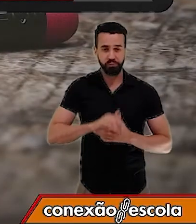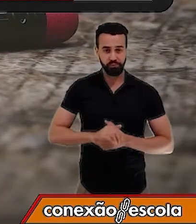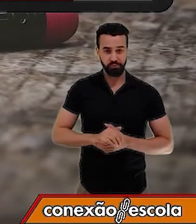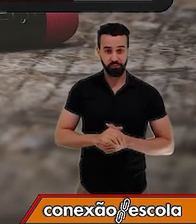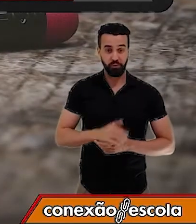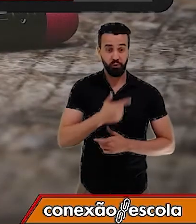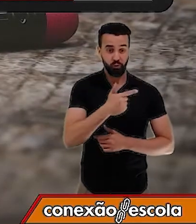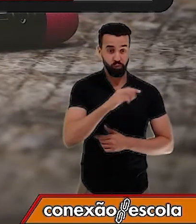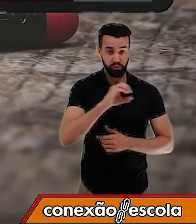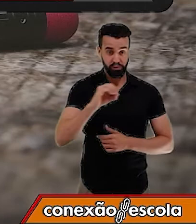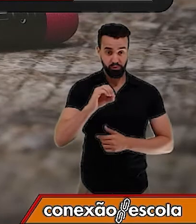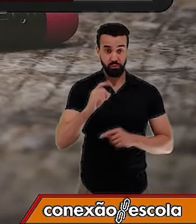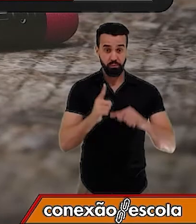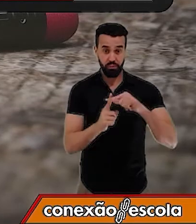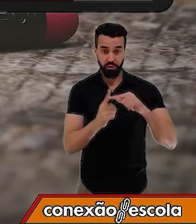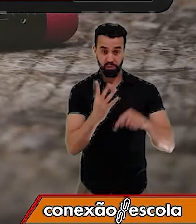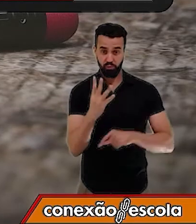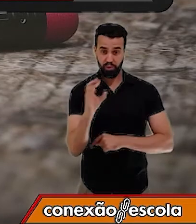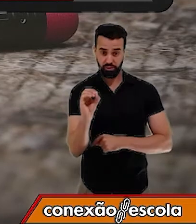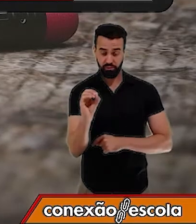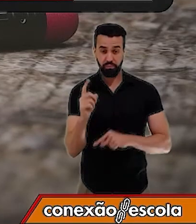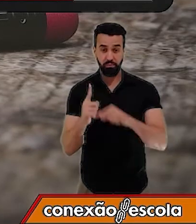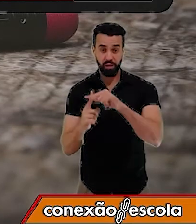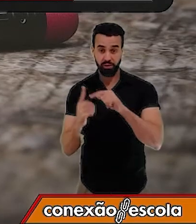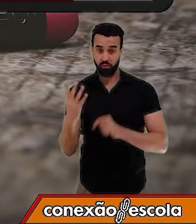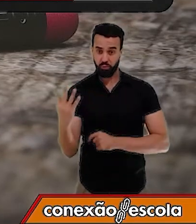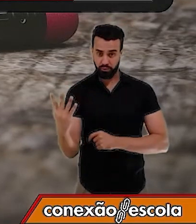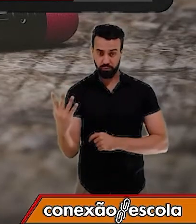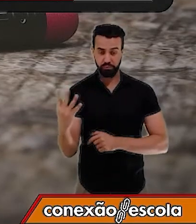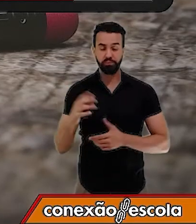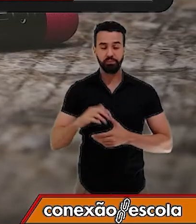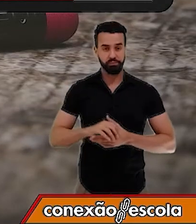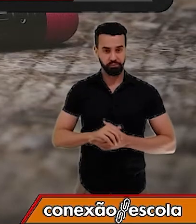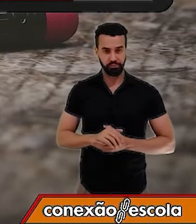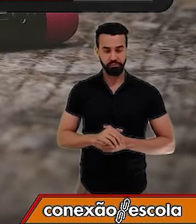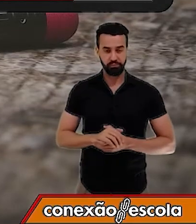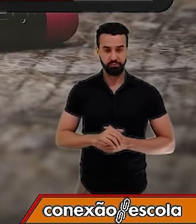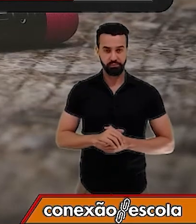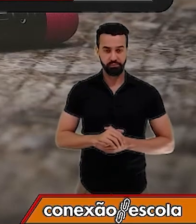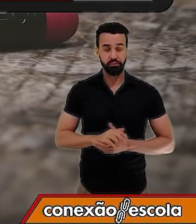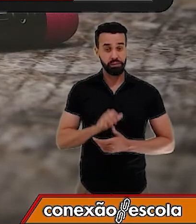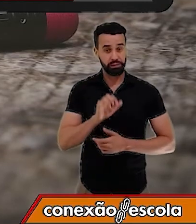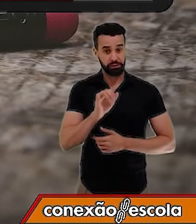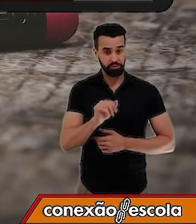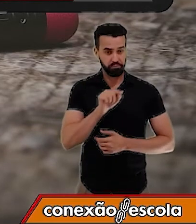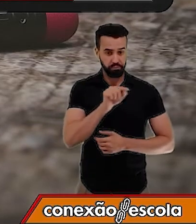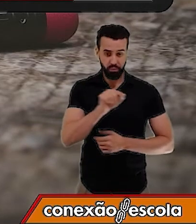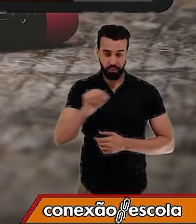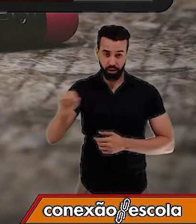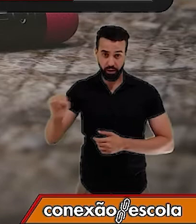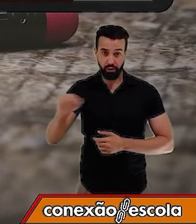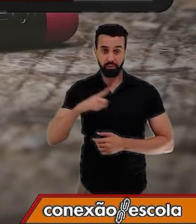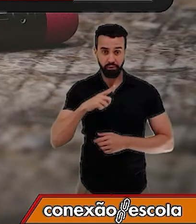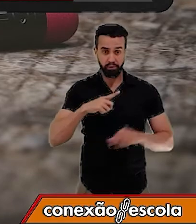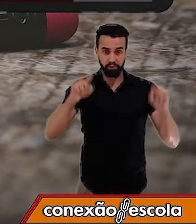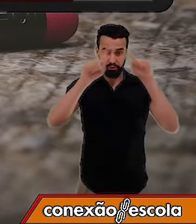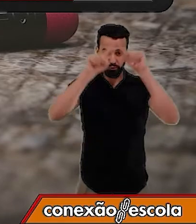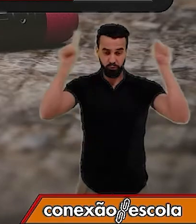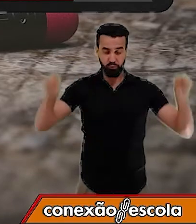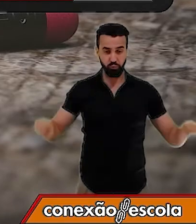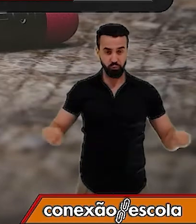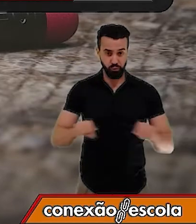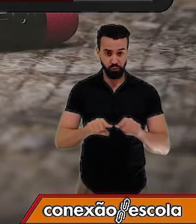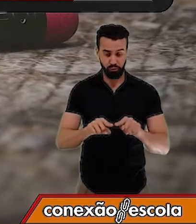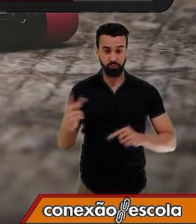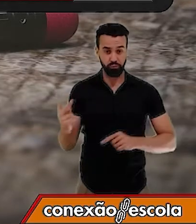200 mais 40 mais 4. Se eu colocar esses valores no meu quadro de valor e